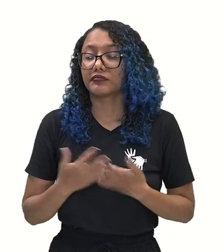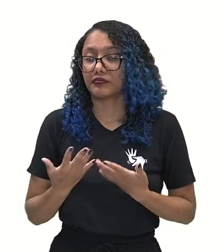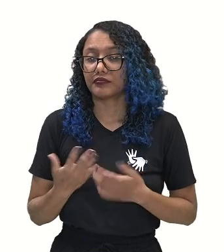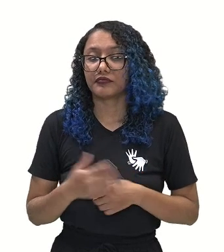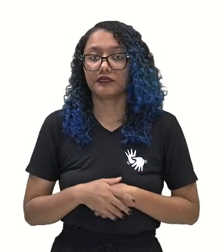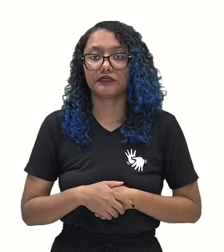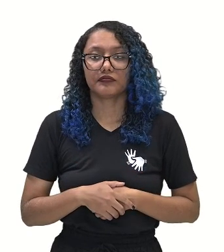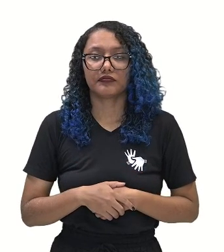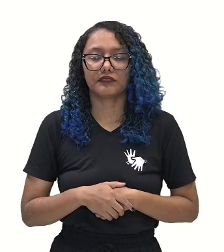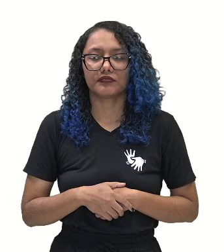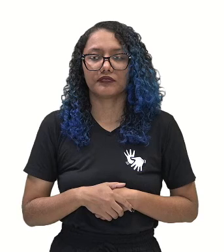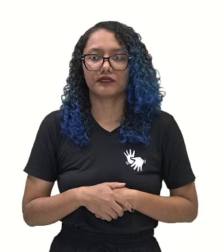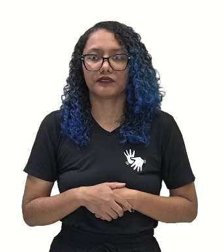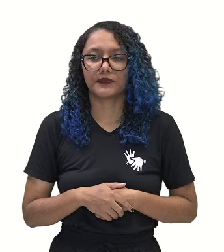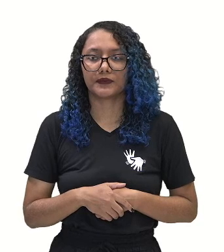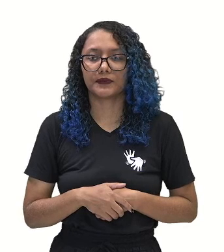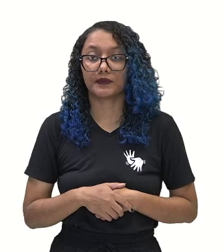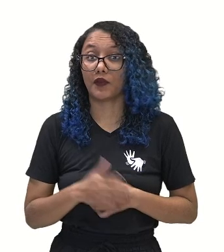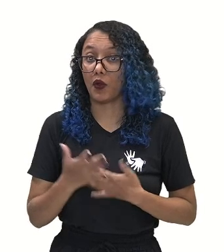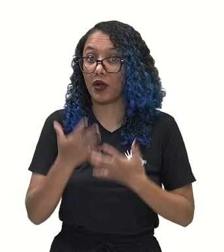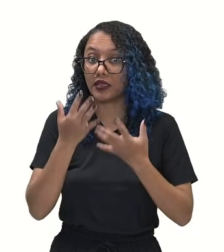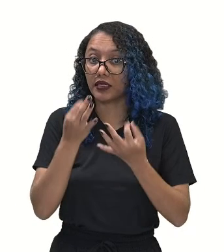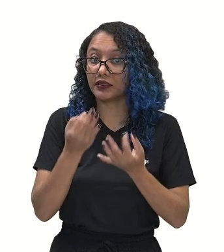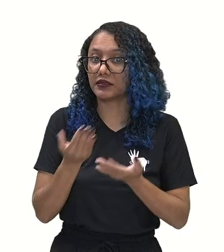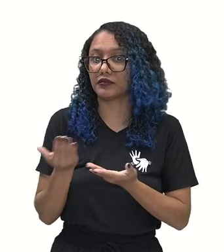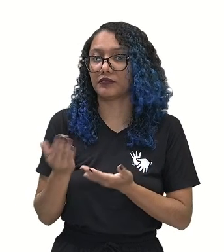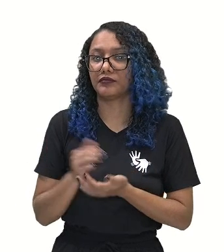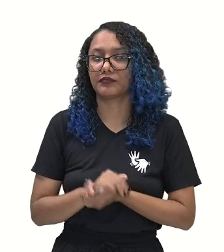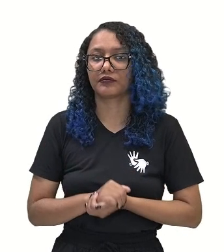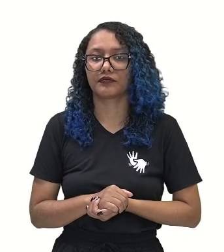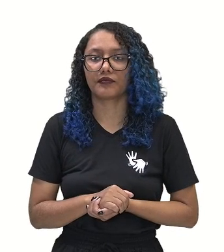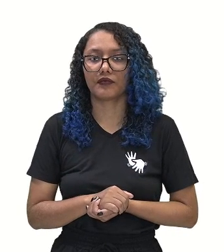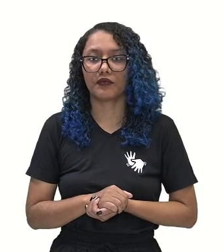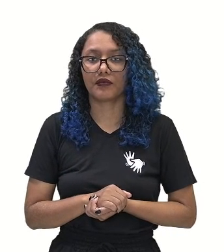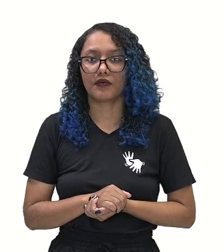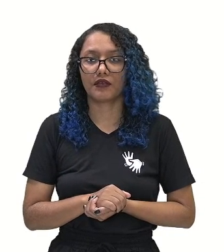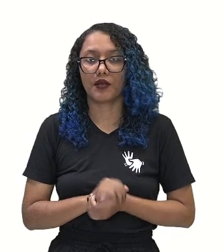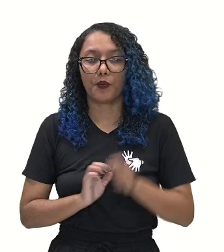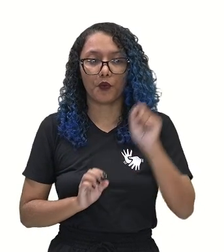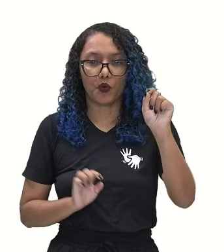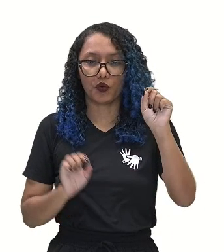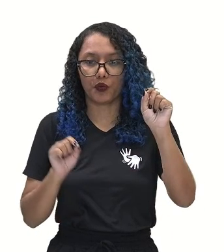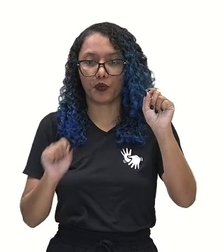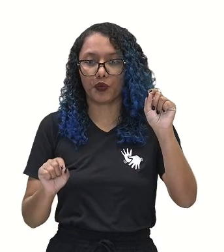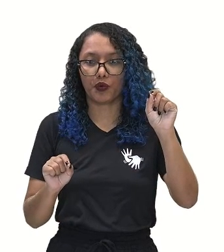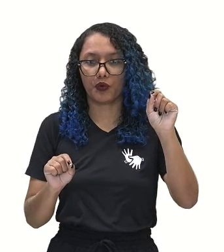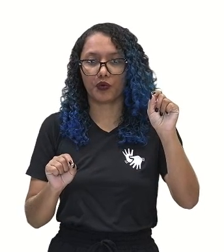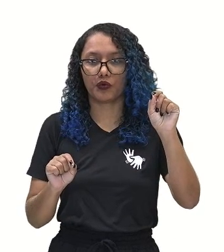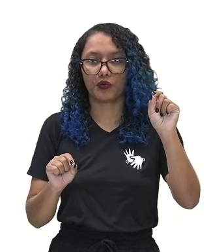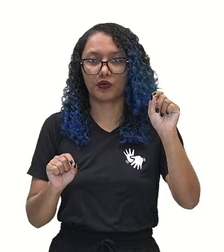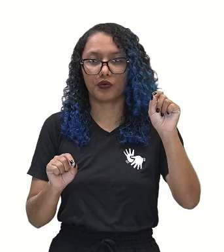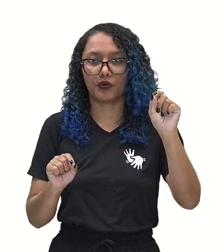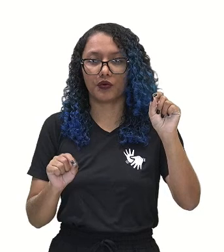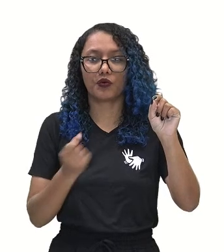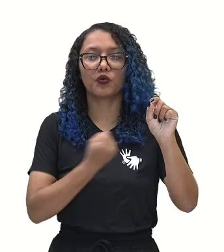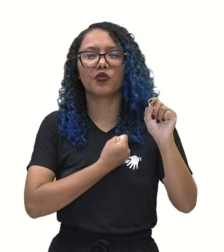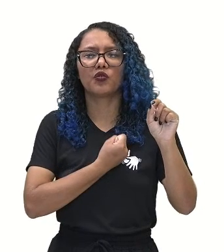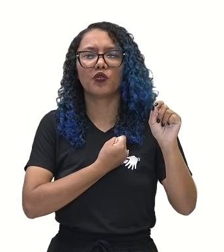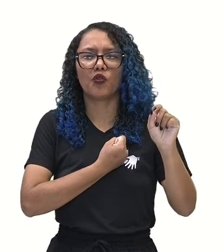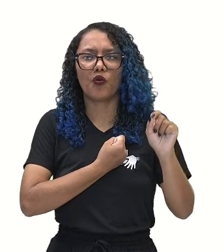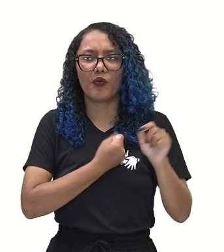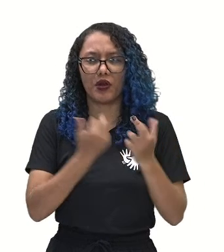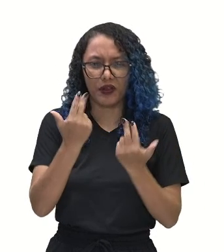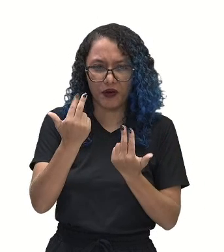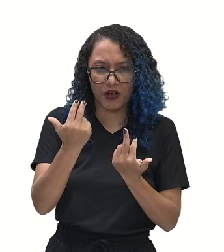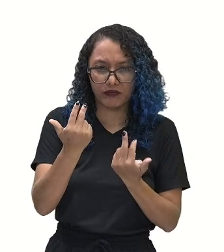reparem, primeira coisa o seguinte. Esses dois pontos, nenhum valor numérico deles se repete. Então, o